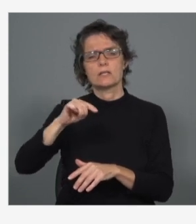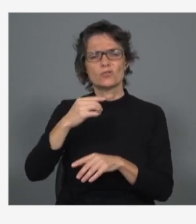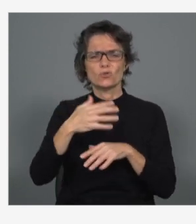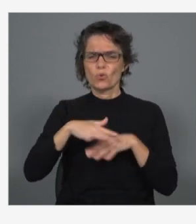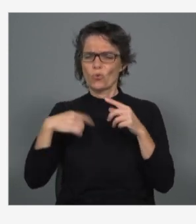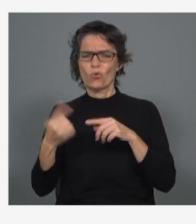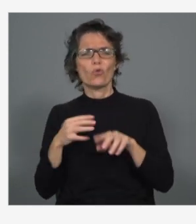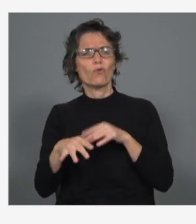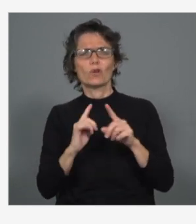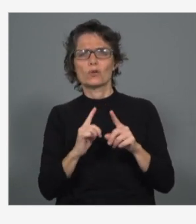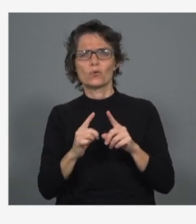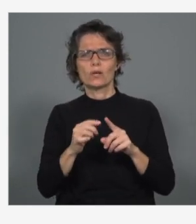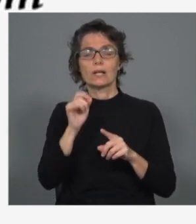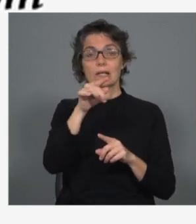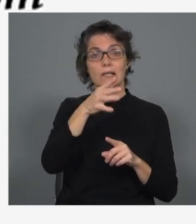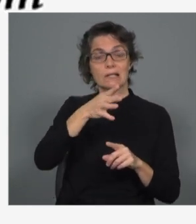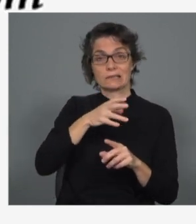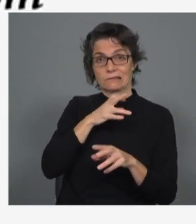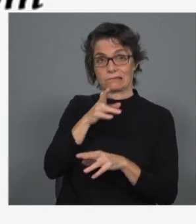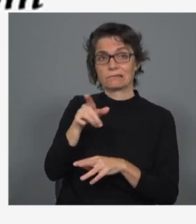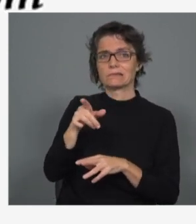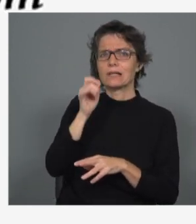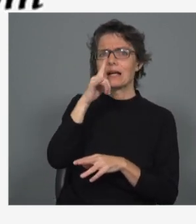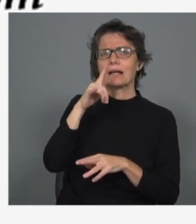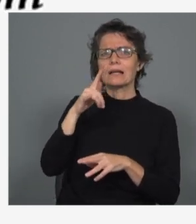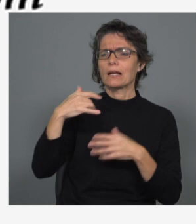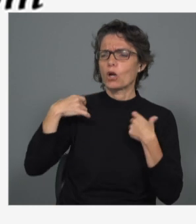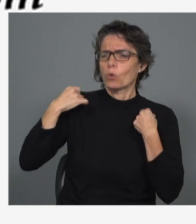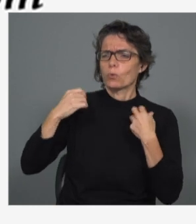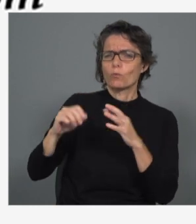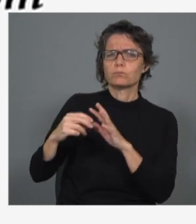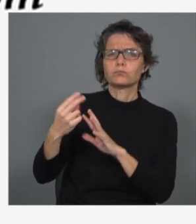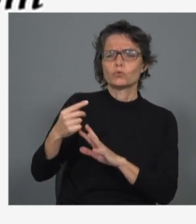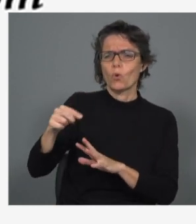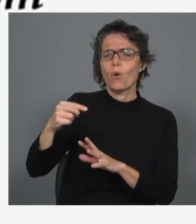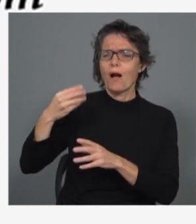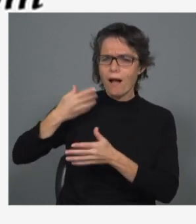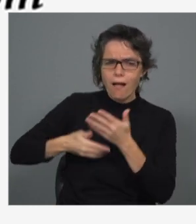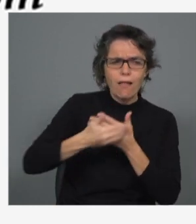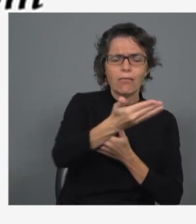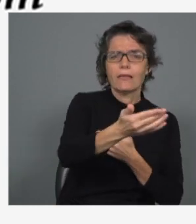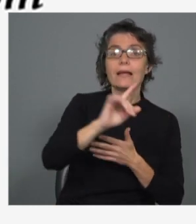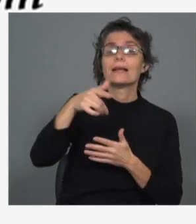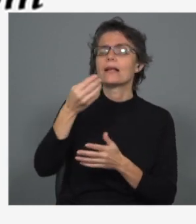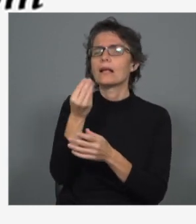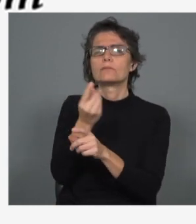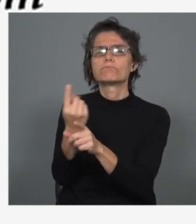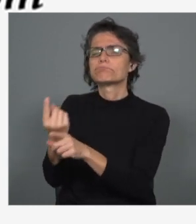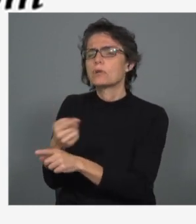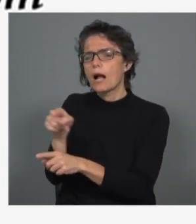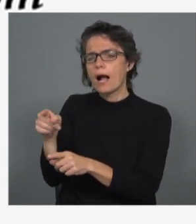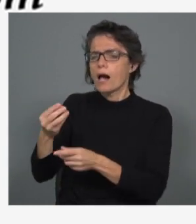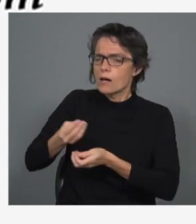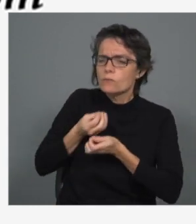respondia-lhes: quem tiver 2 túnicas, reparta com quem não tem nenhuma, e quem tiver mantimentos, faça o